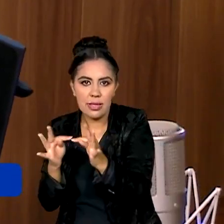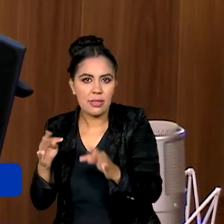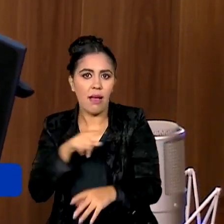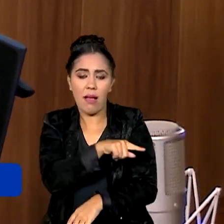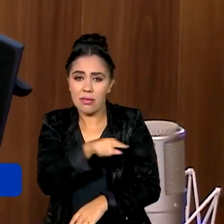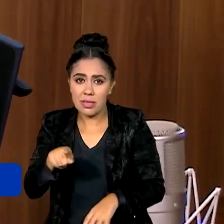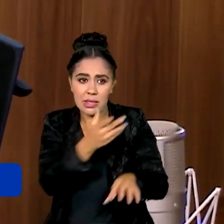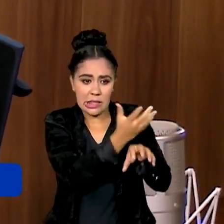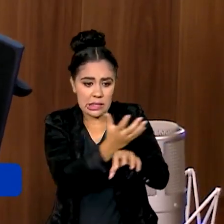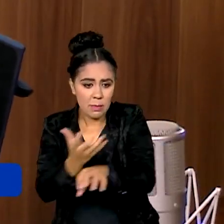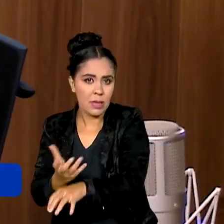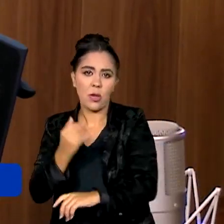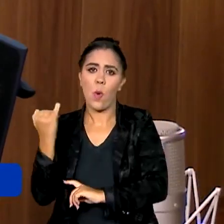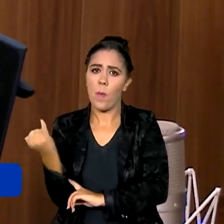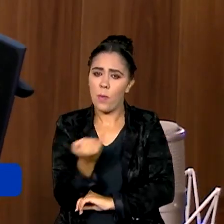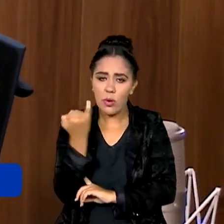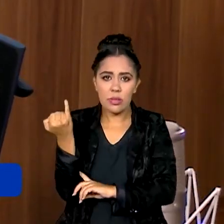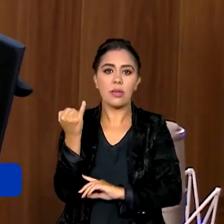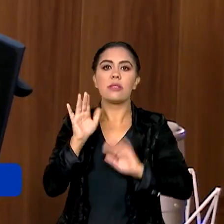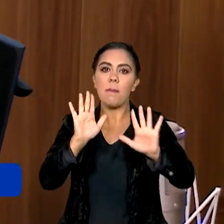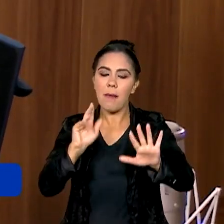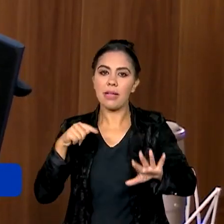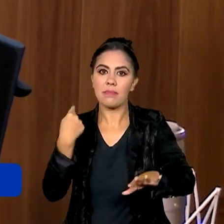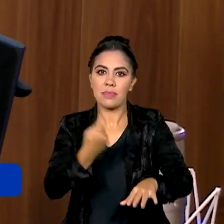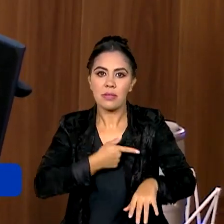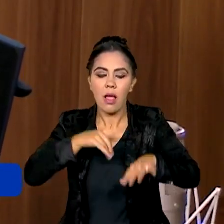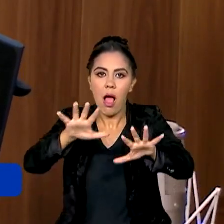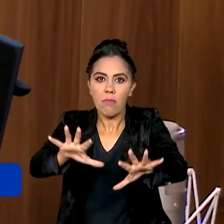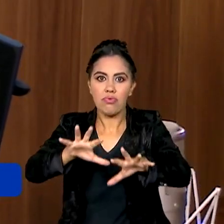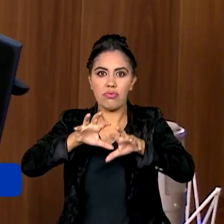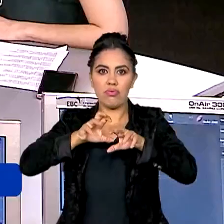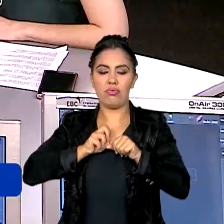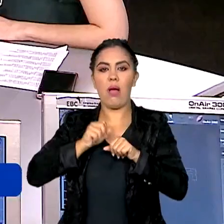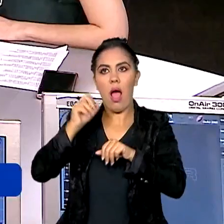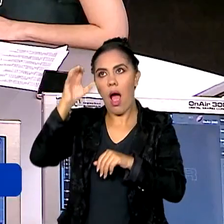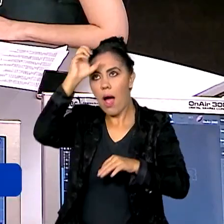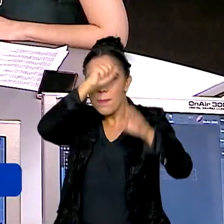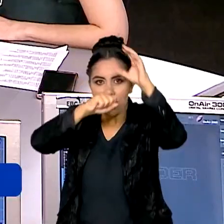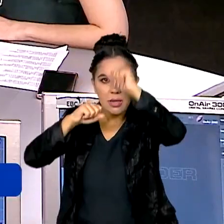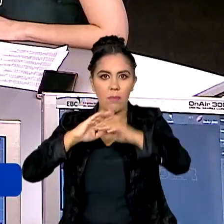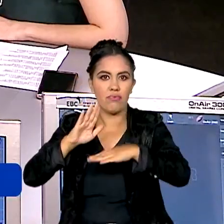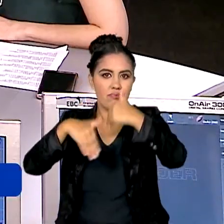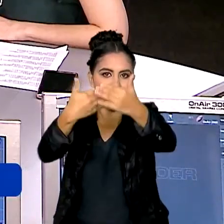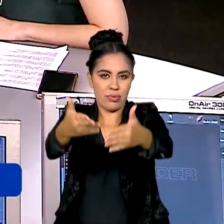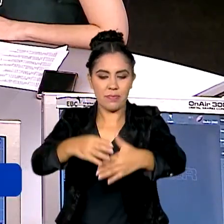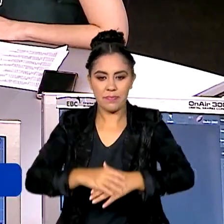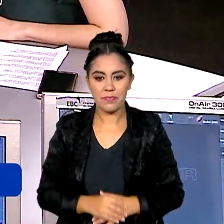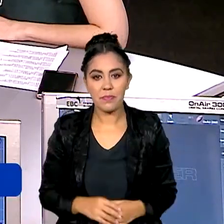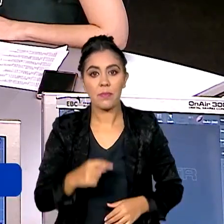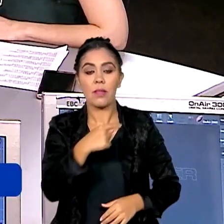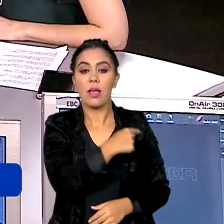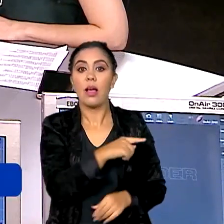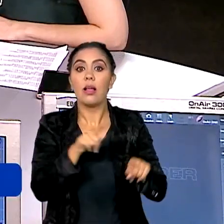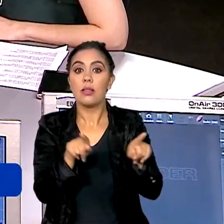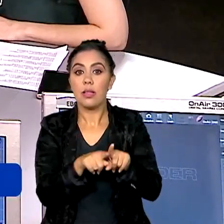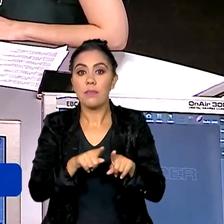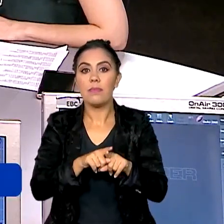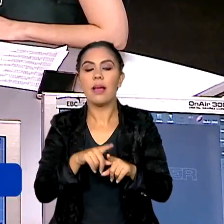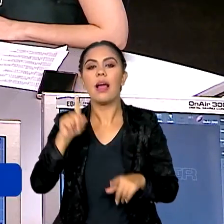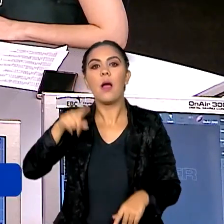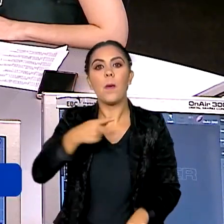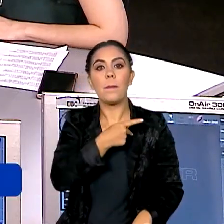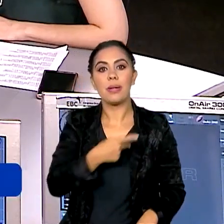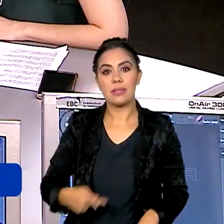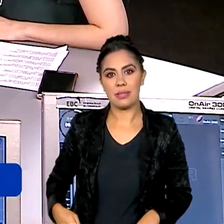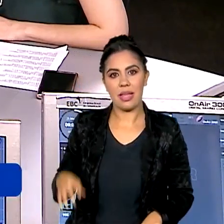fundamentais depois para um aprendizado profissional. Ministro, outro assunto que a gente tem é o presidente francês,